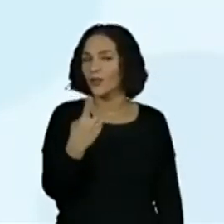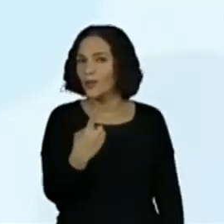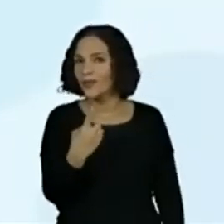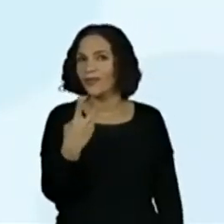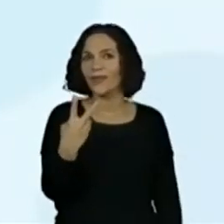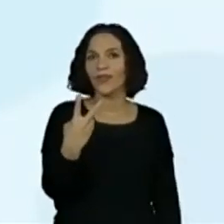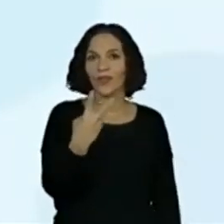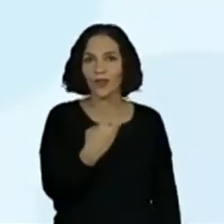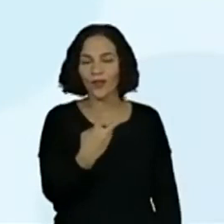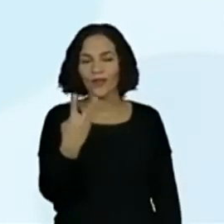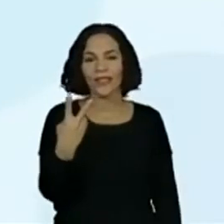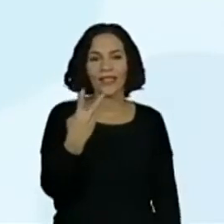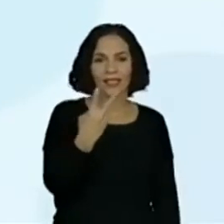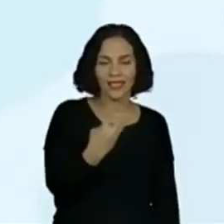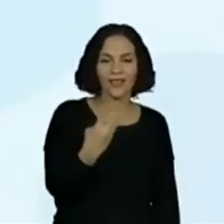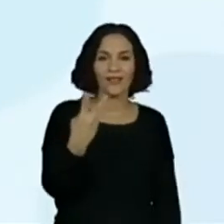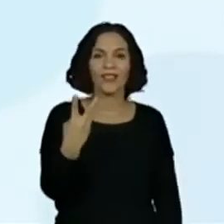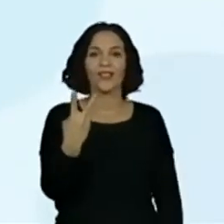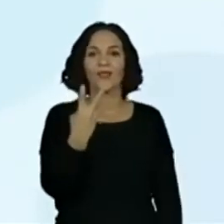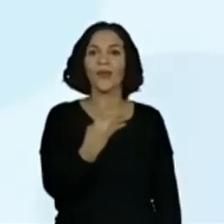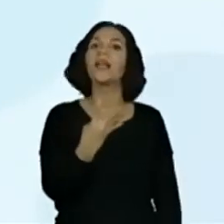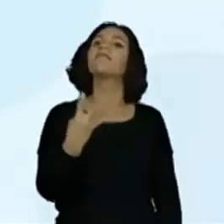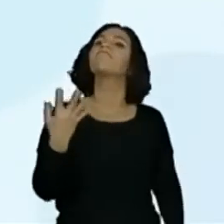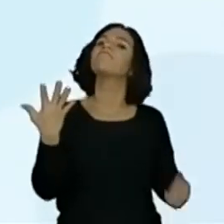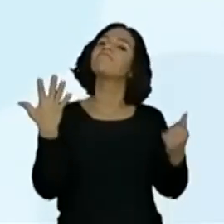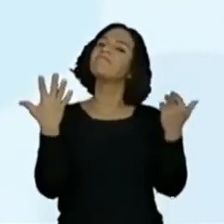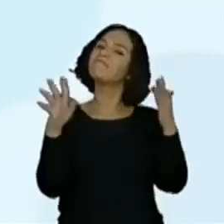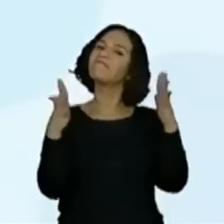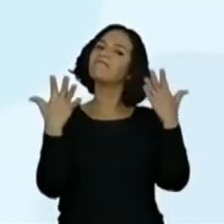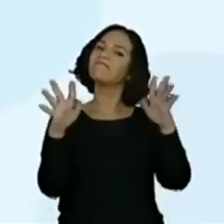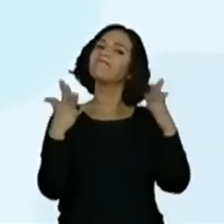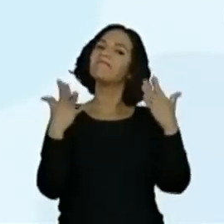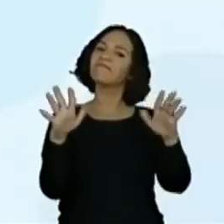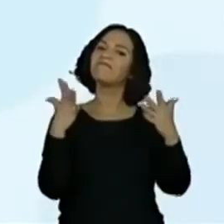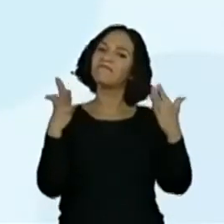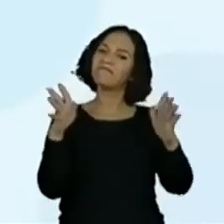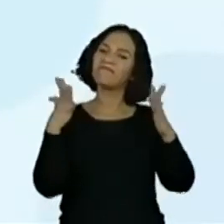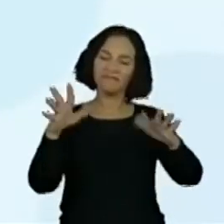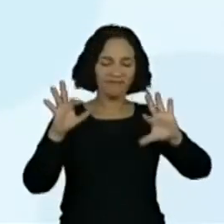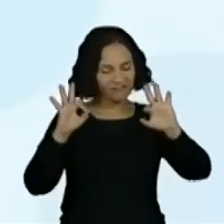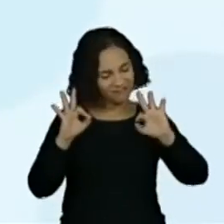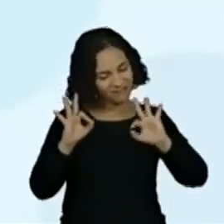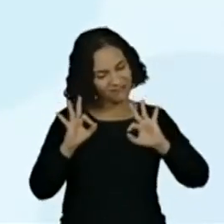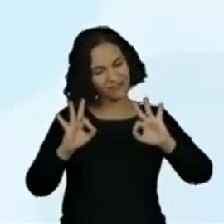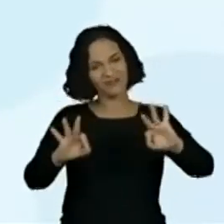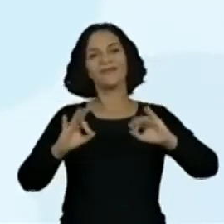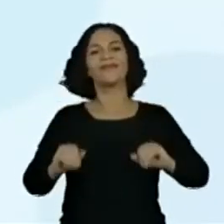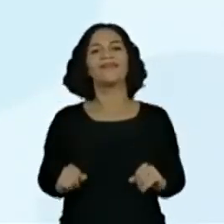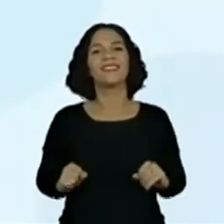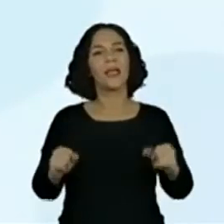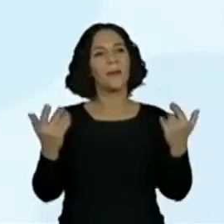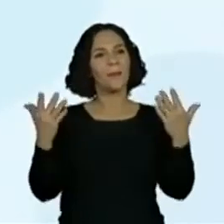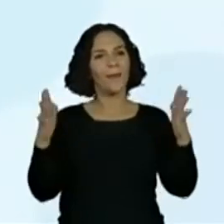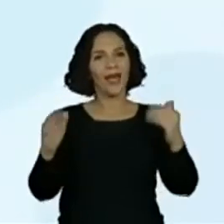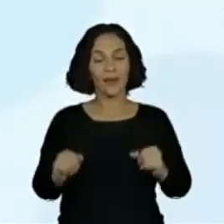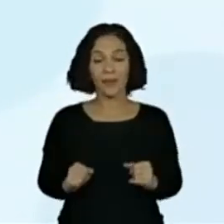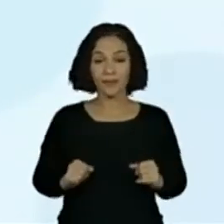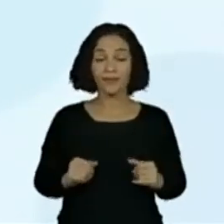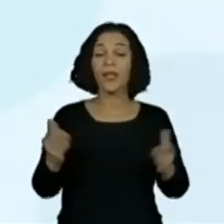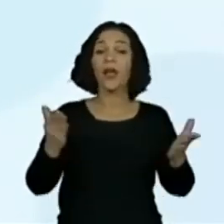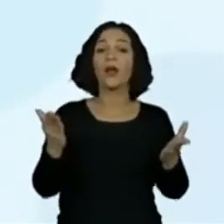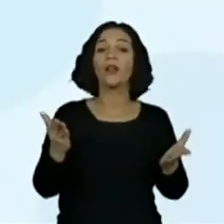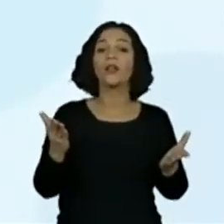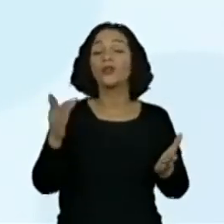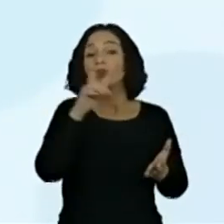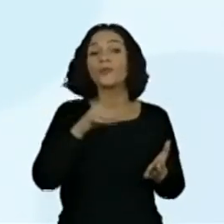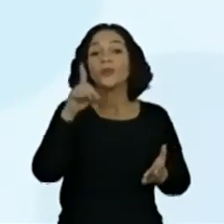21, 22, 23, 24. Muito bem! Parabéns! E agora, turminha? E quantos